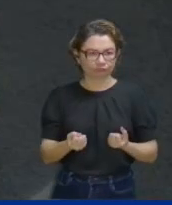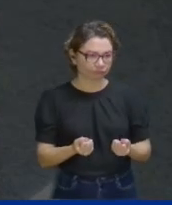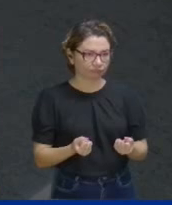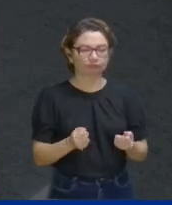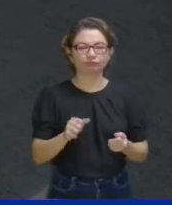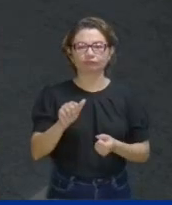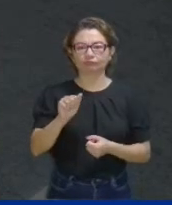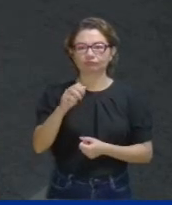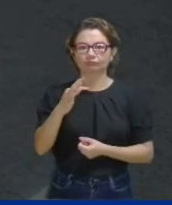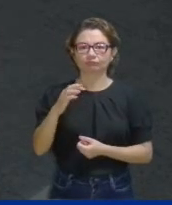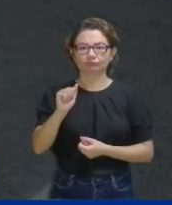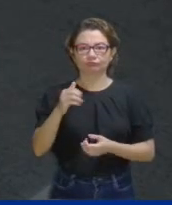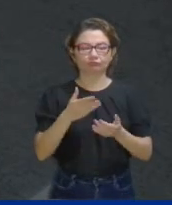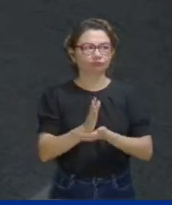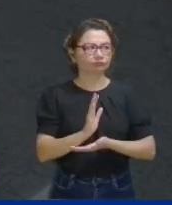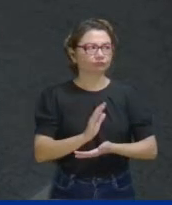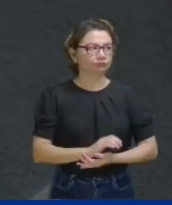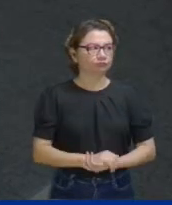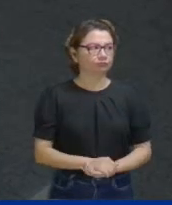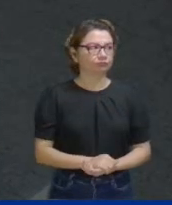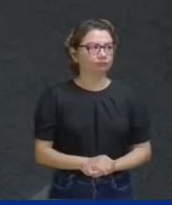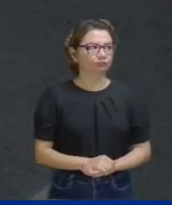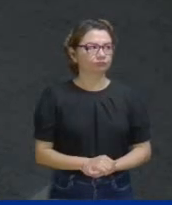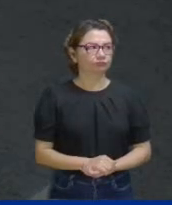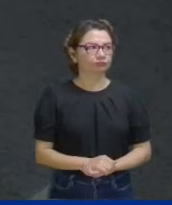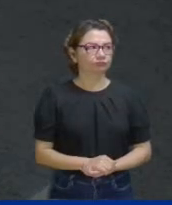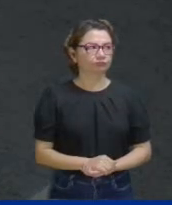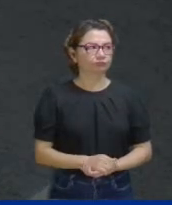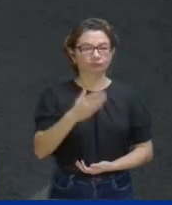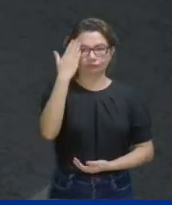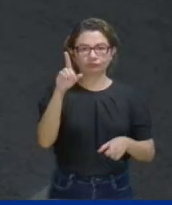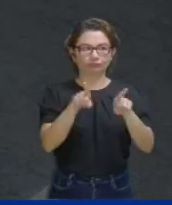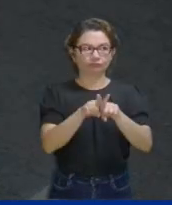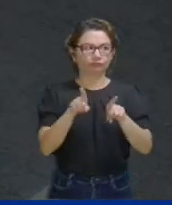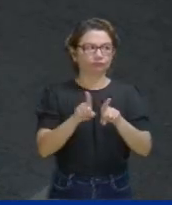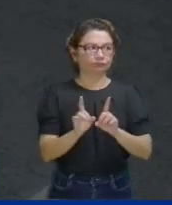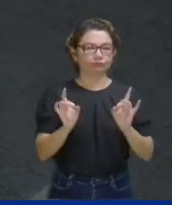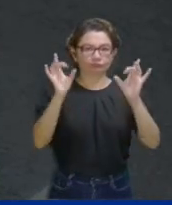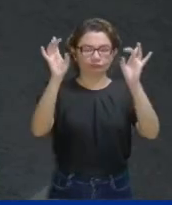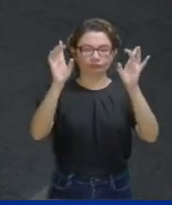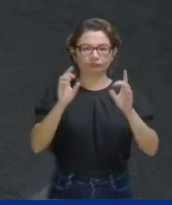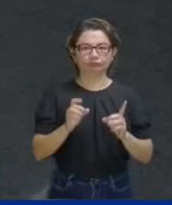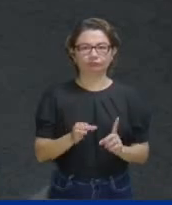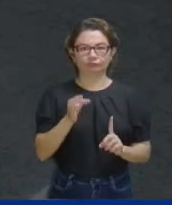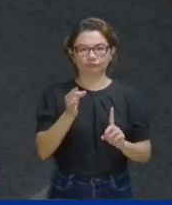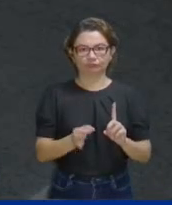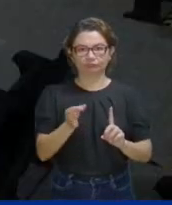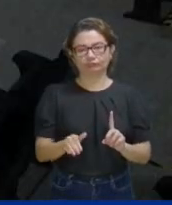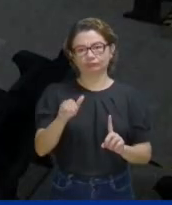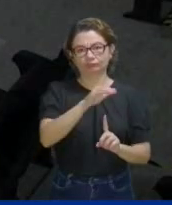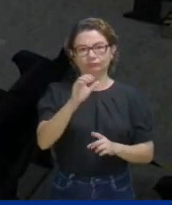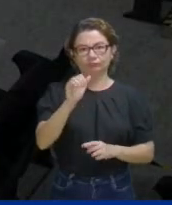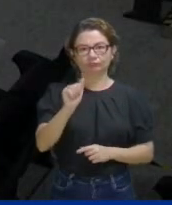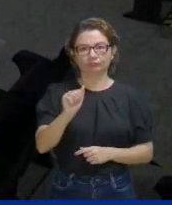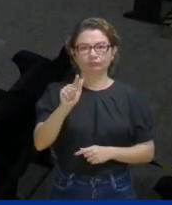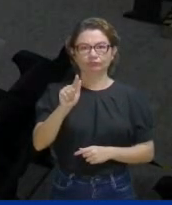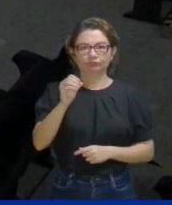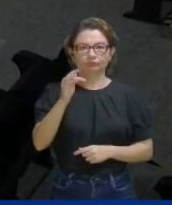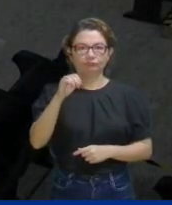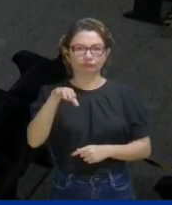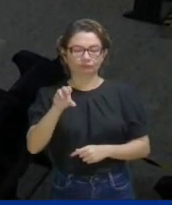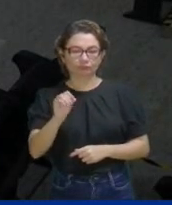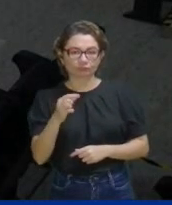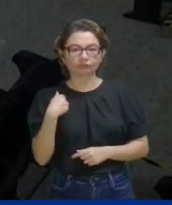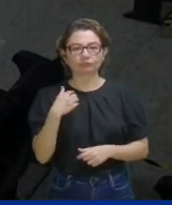óbice, então declaro aprovada. Imagem ampla do Quero plenário. agradecer também, em especial, ao desembargador Agostinho Silvério. Eu estive em férias aí por alguns